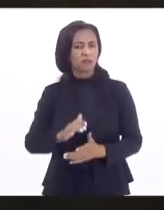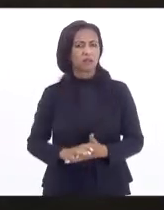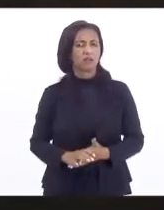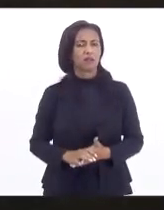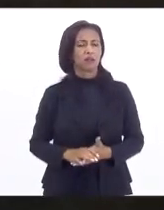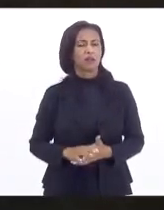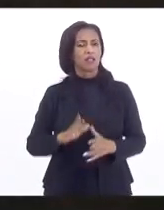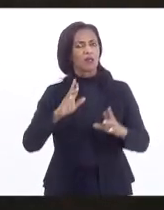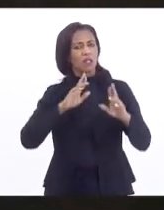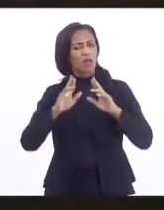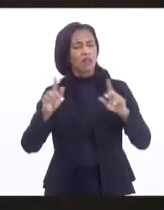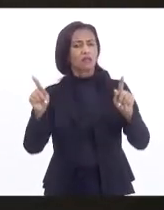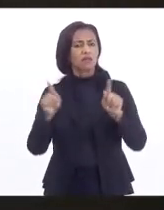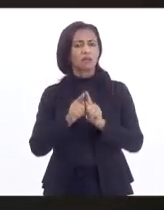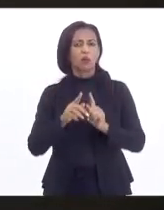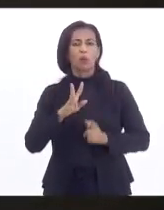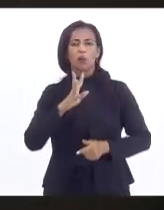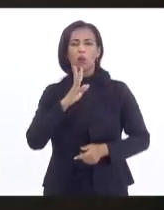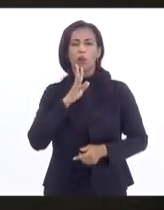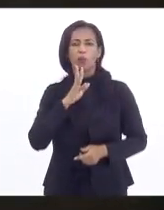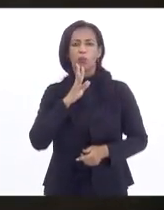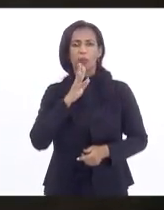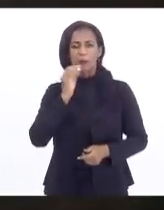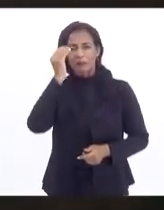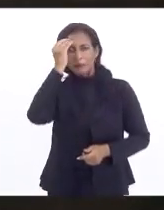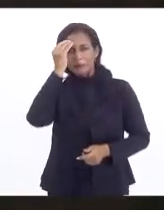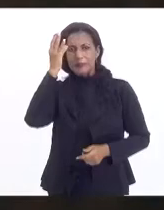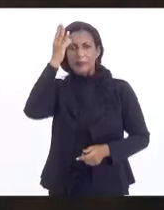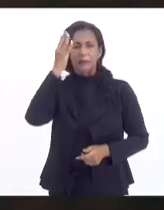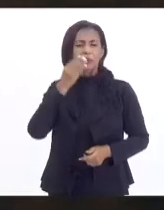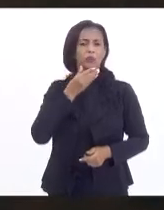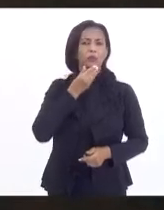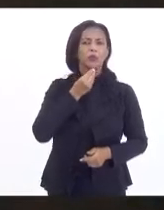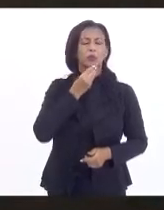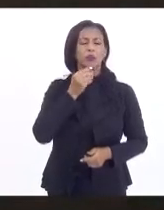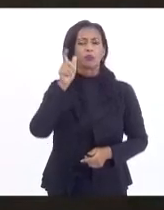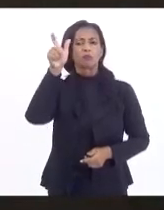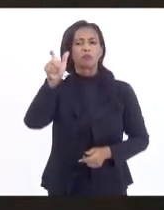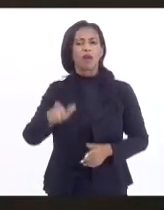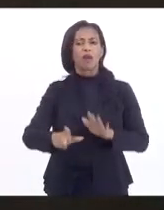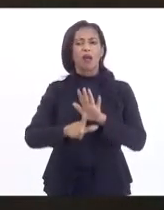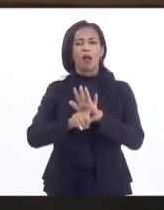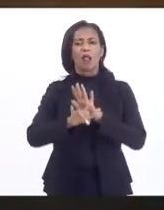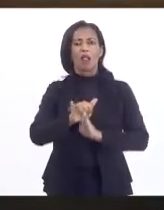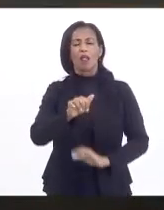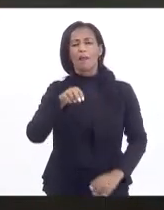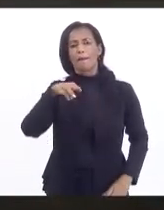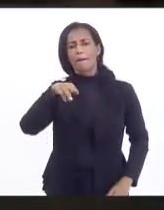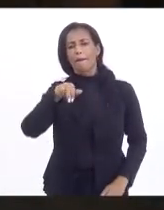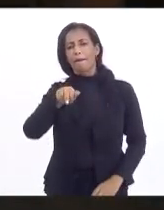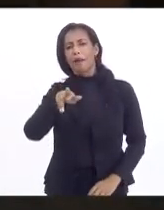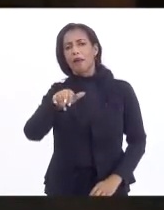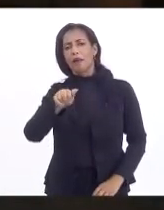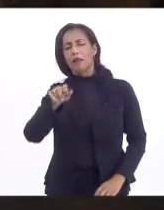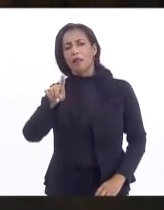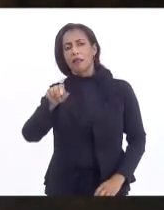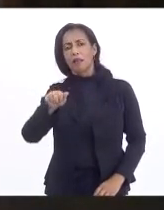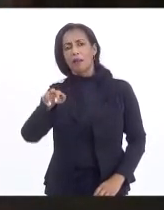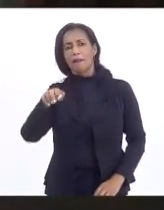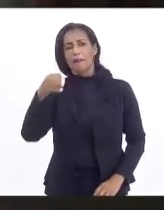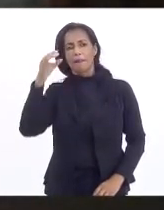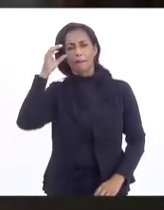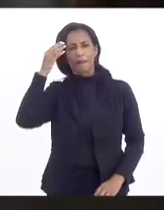em relação também ao conhecimento dos homens em relação à Lei Maria da Penha. E assim, foi